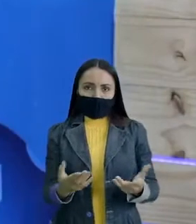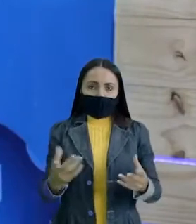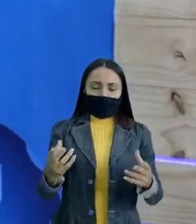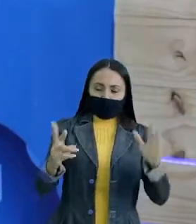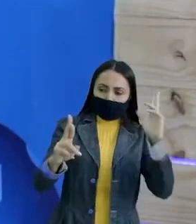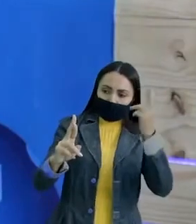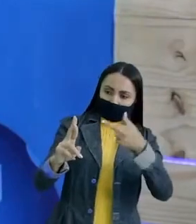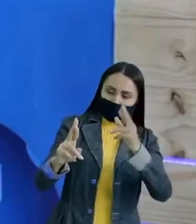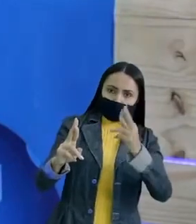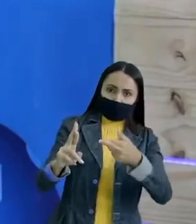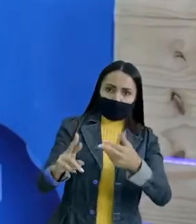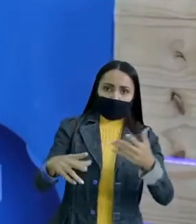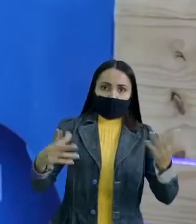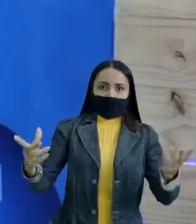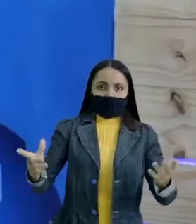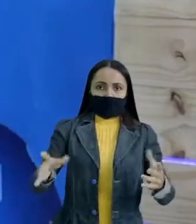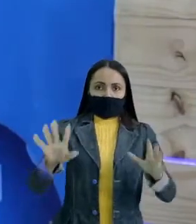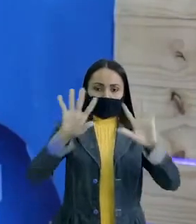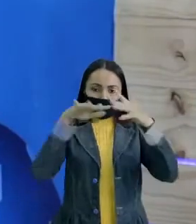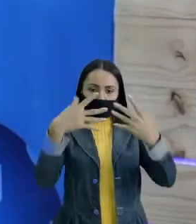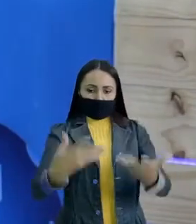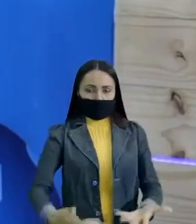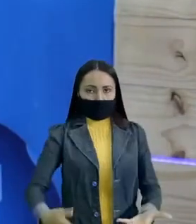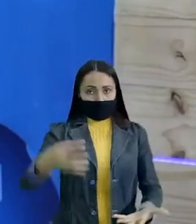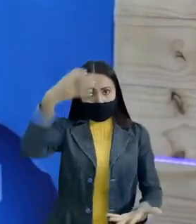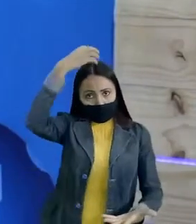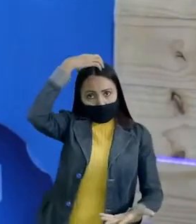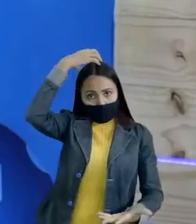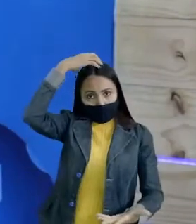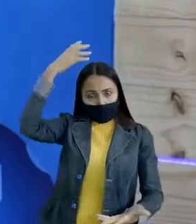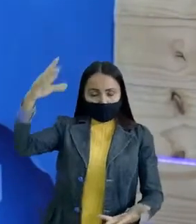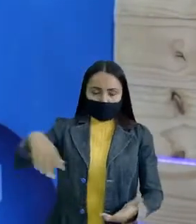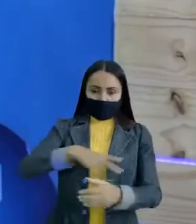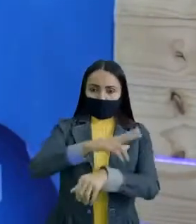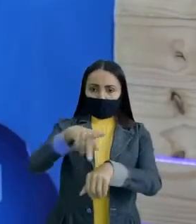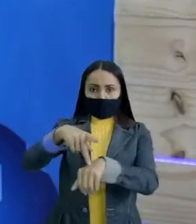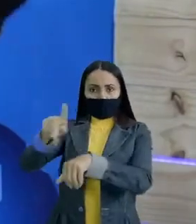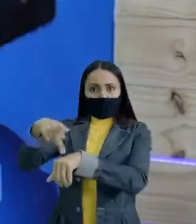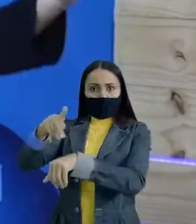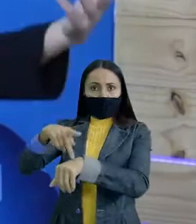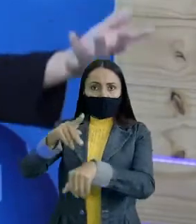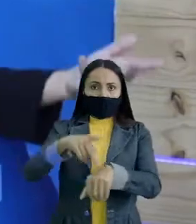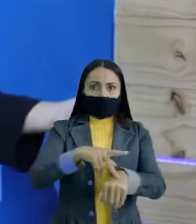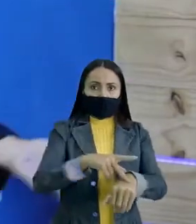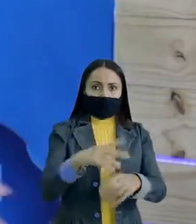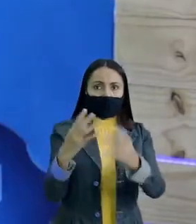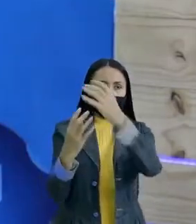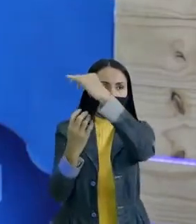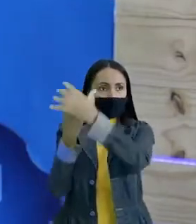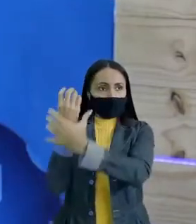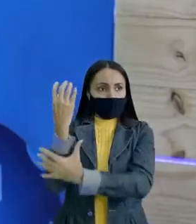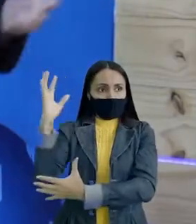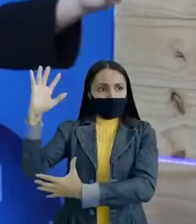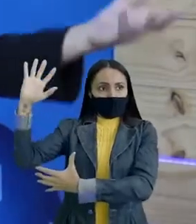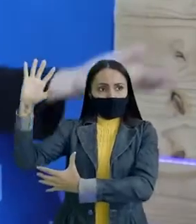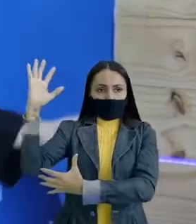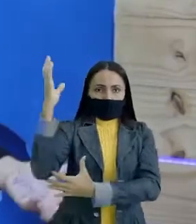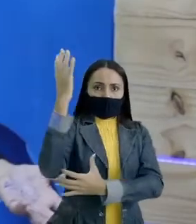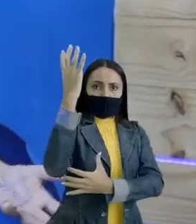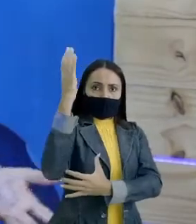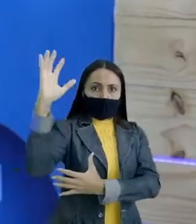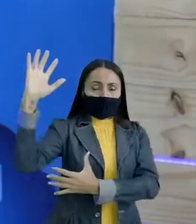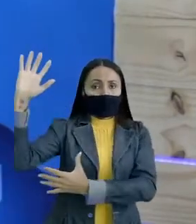representação da realeza de muitos países onde eles vieram, né? Segurar a boneca, o rei e a rainha, toda a sua polpa